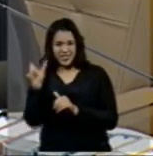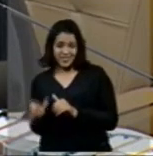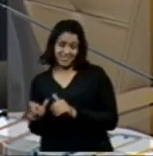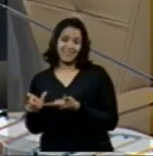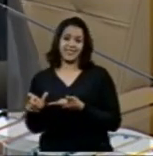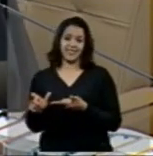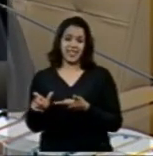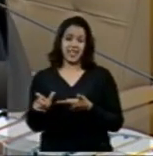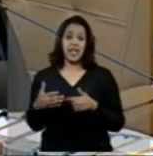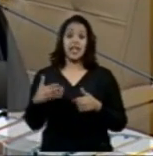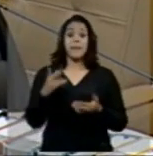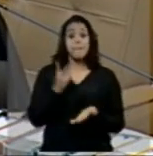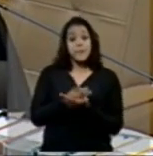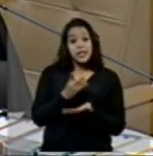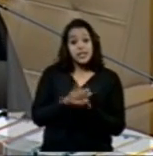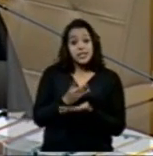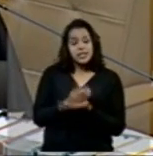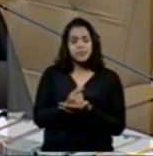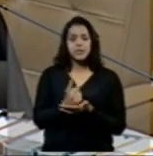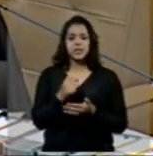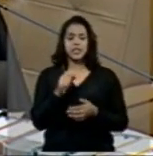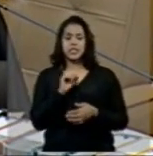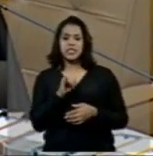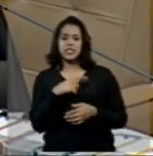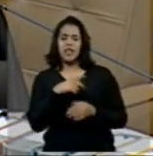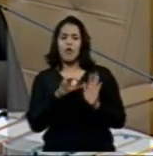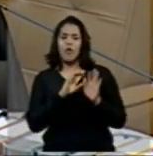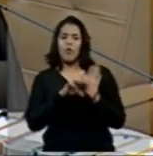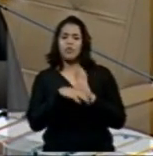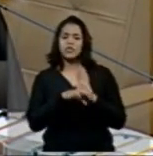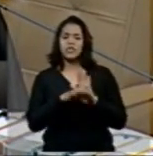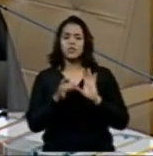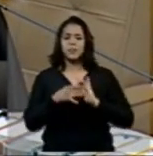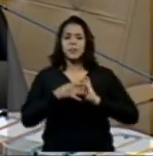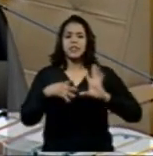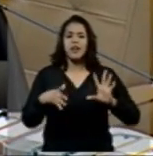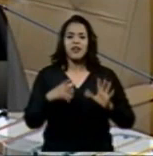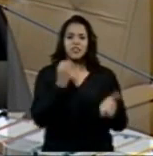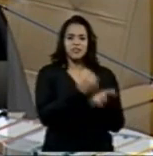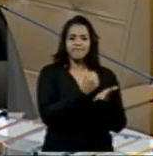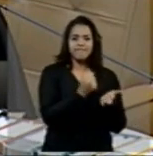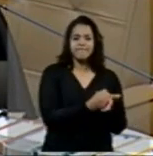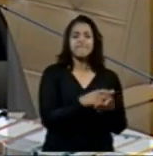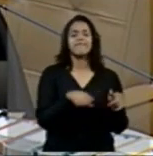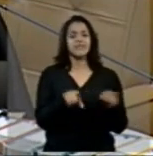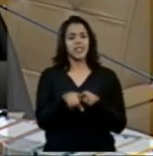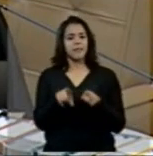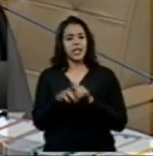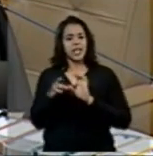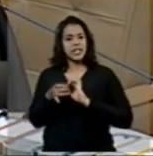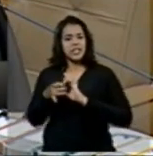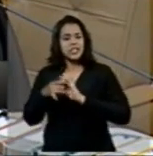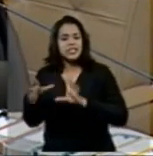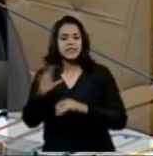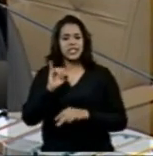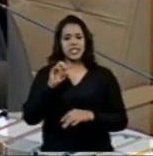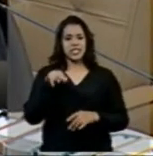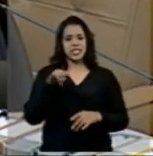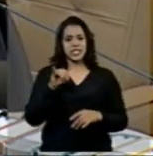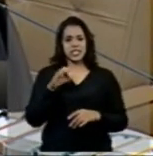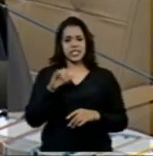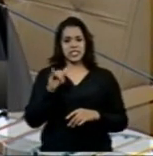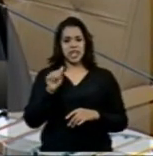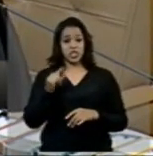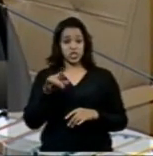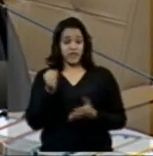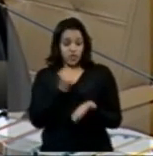trabalhador. Por isso mesmo que sobrepor o conceito de liberdade de contratação e de livre iniciativa à regulação decorrente